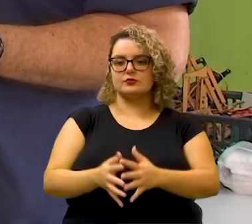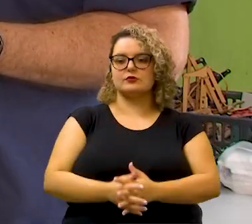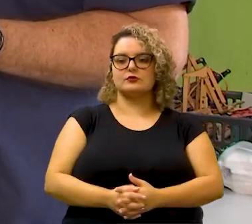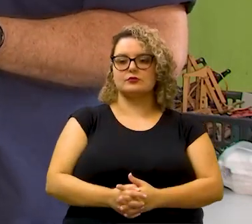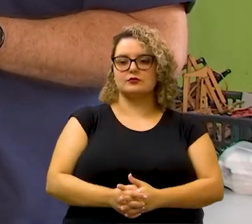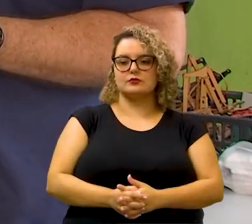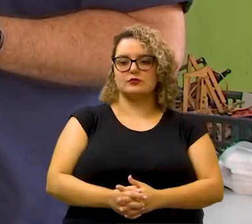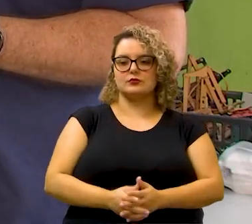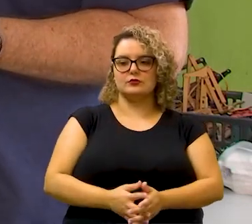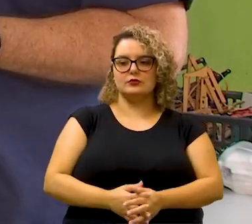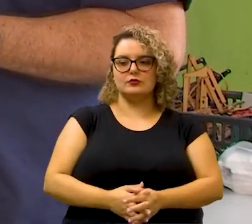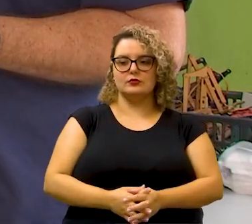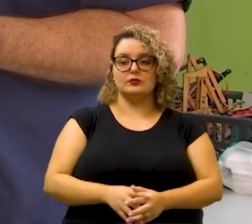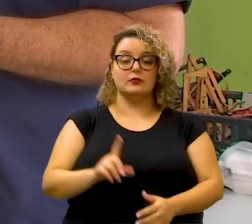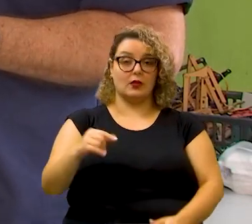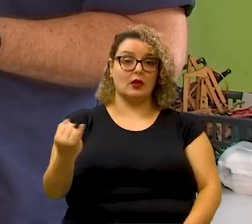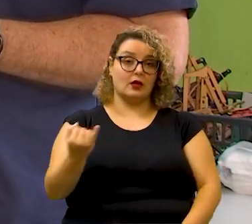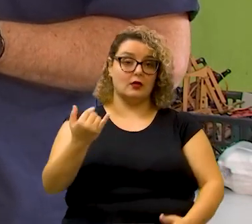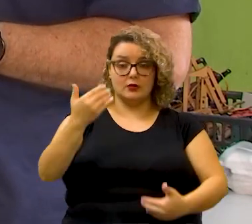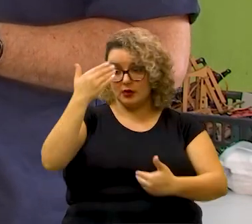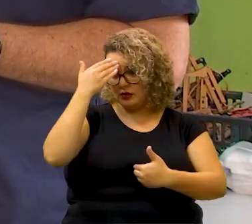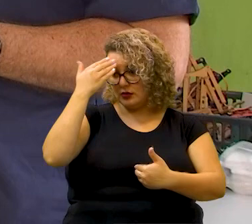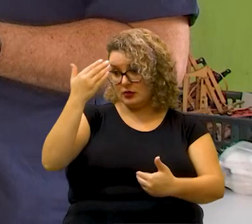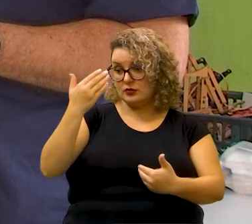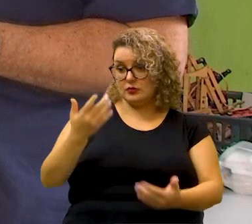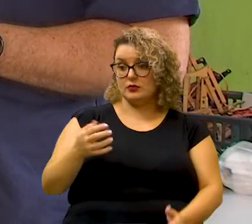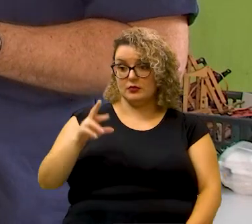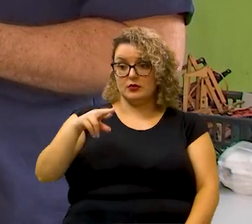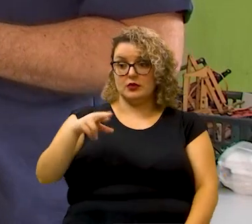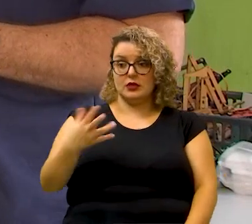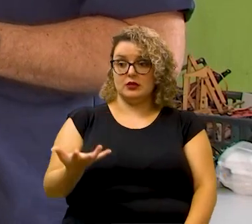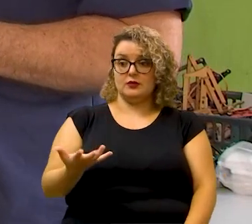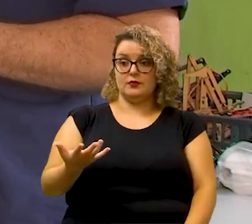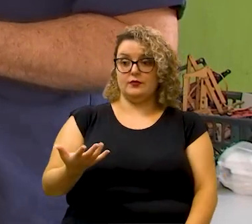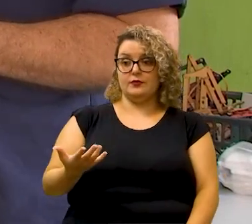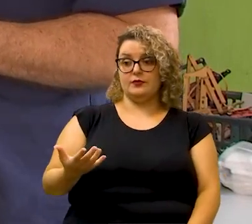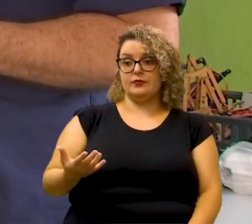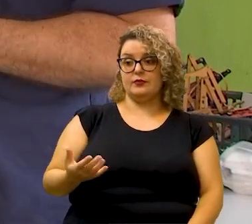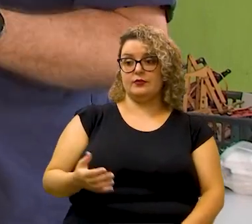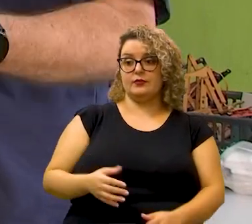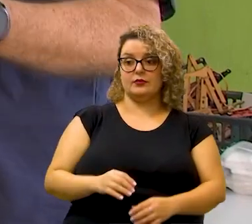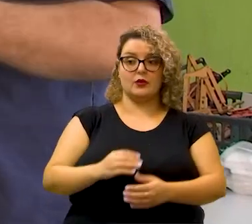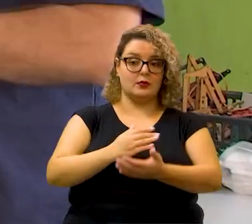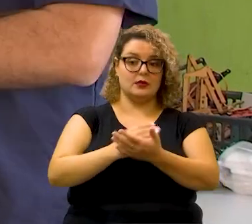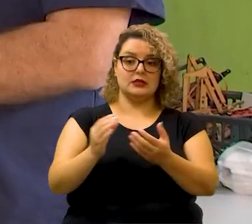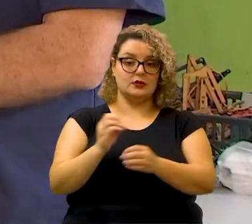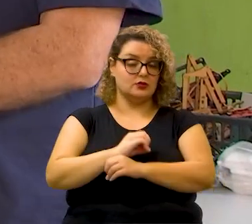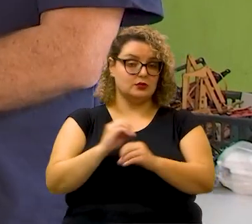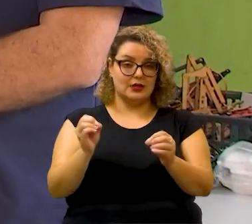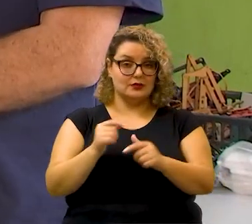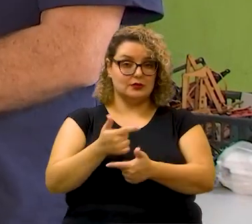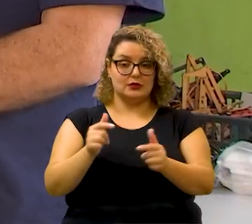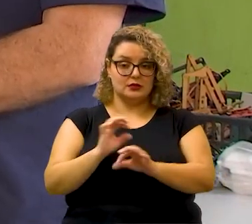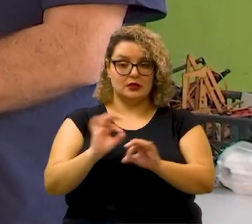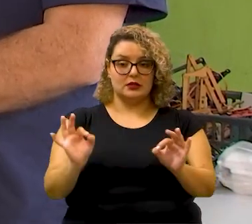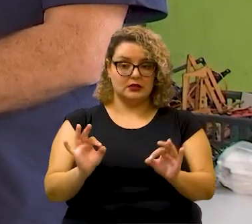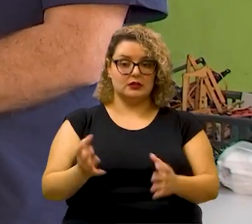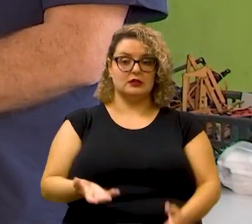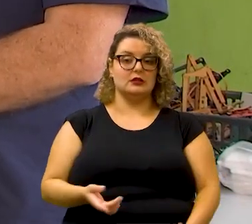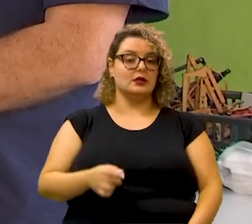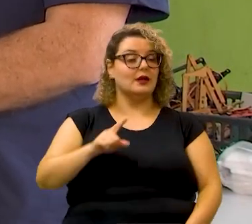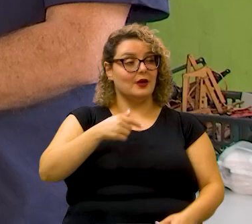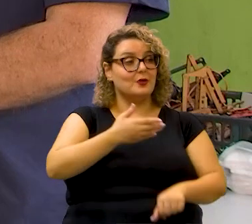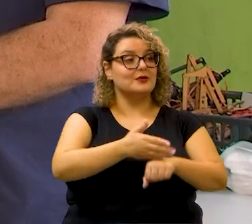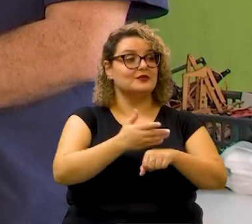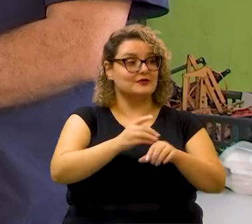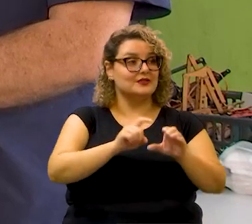peças e é muito importante, muito gratificante por causa disso. Eles realmente começaram do nada, né? É um certo exercício